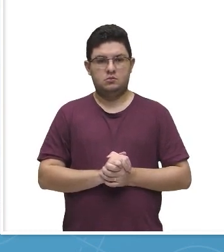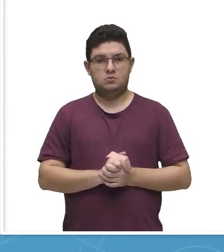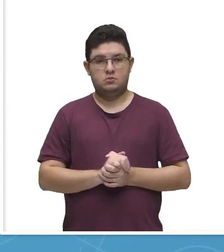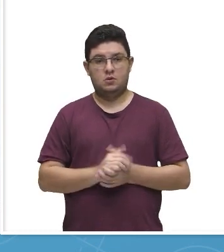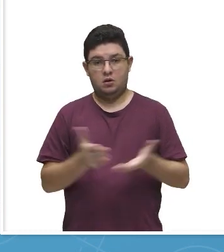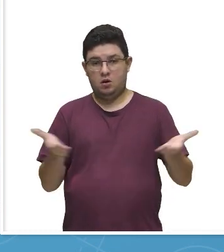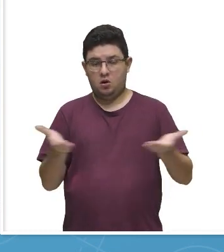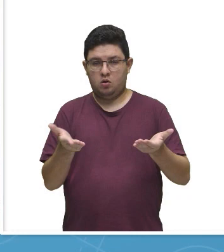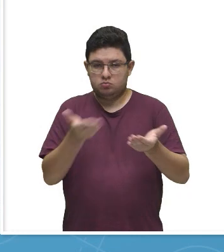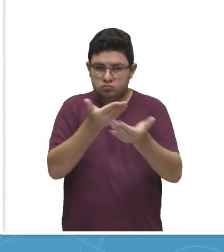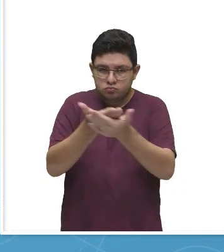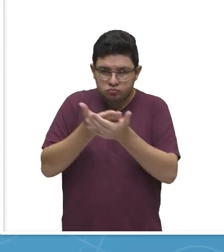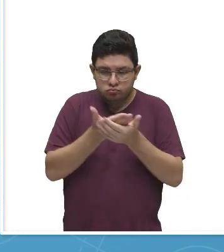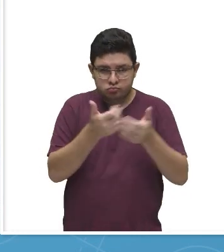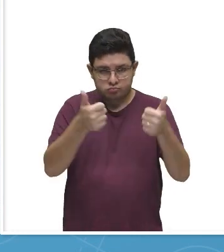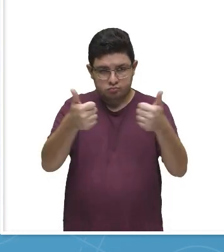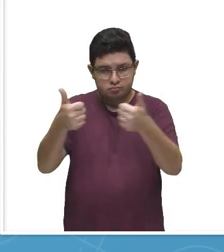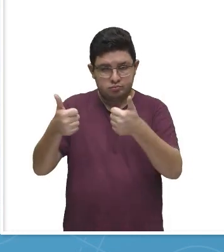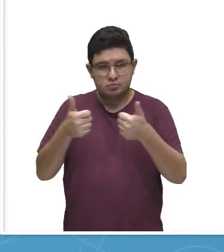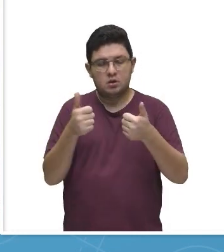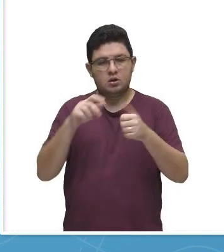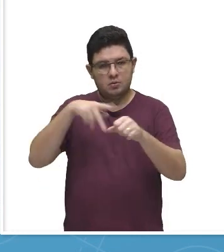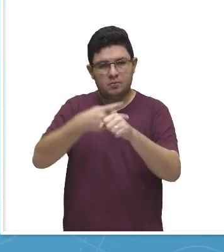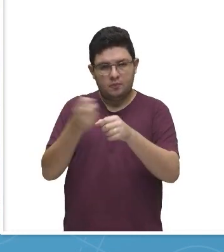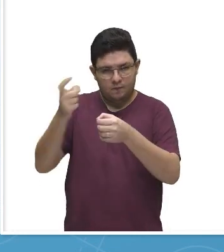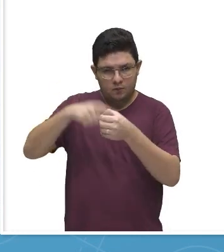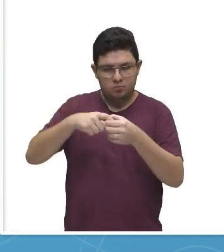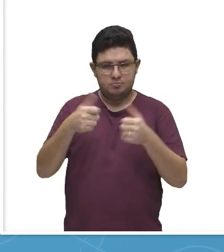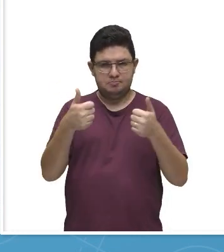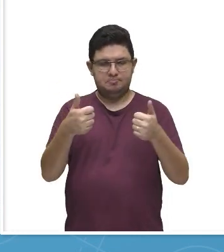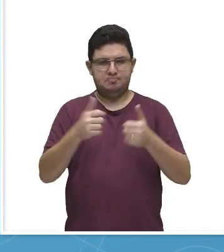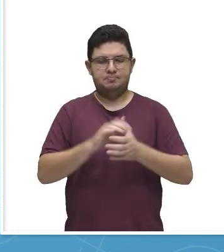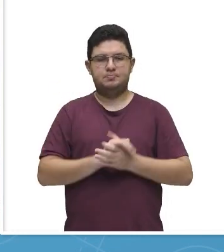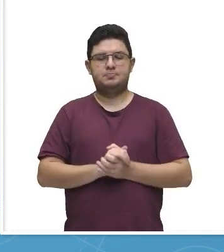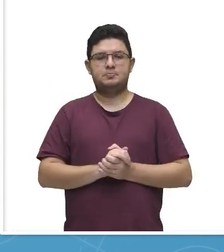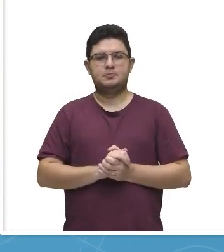bom desenvolvimento a todos e até a nossa interatividade.